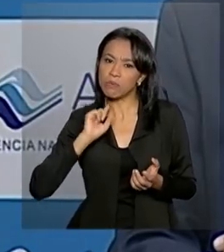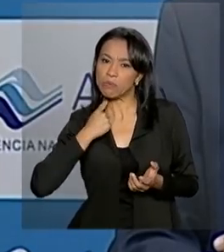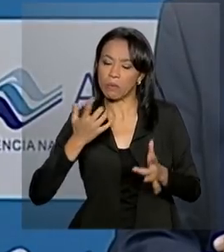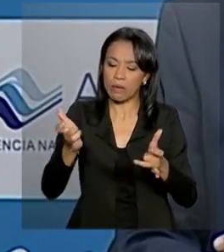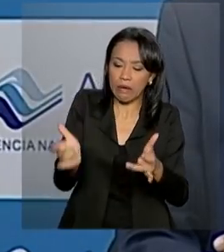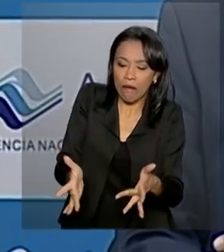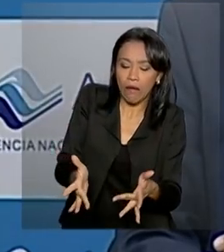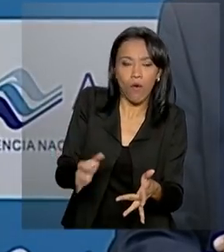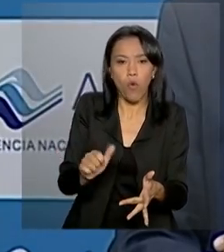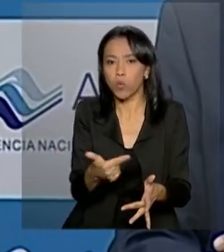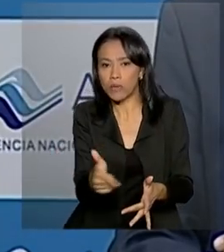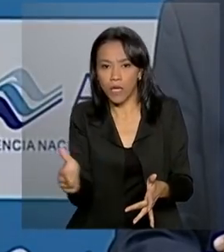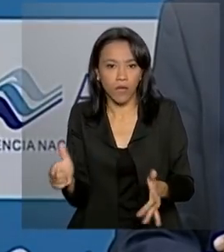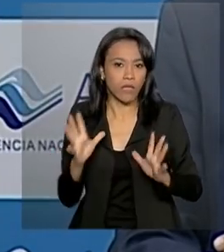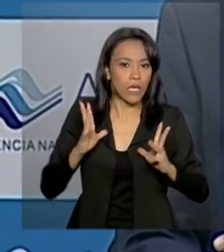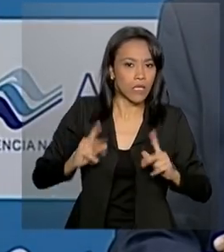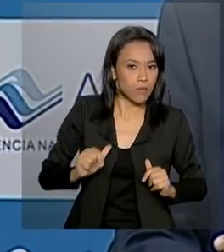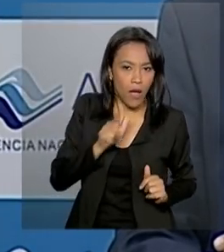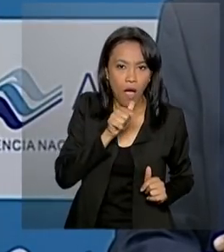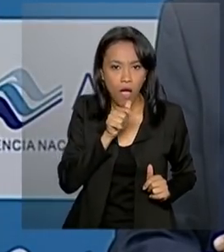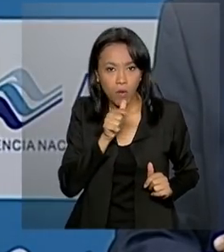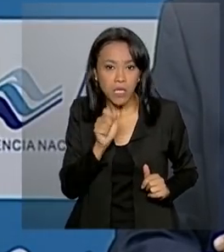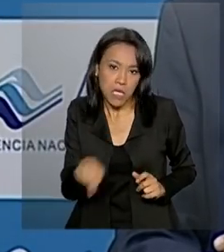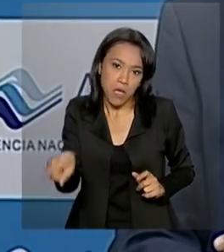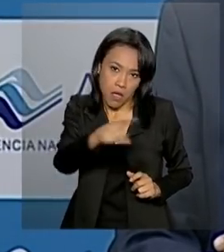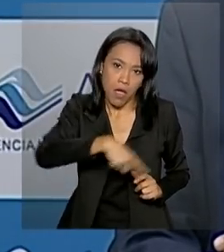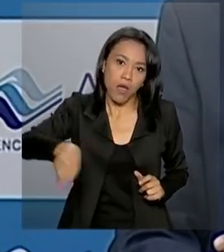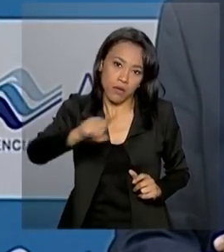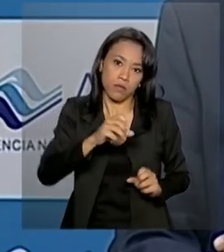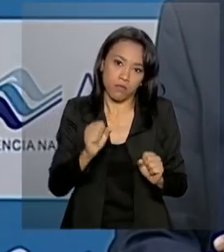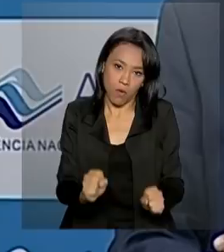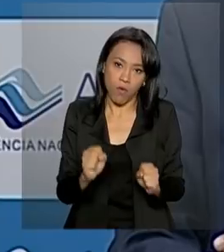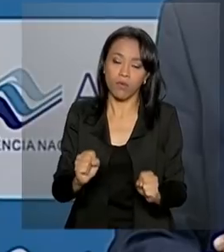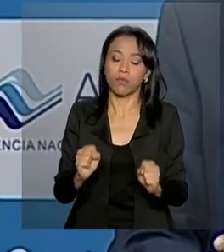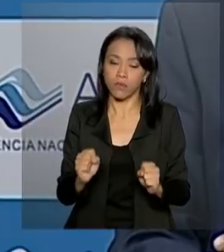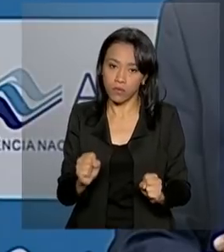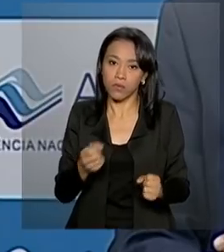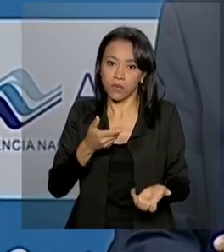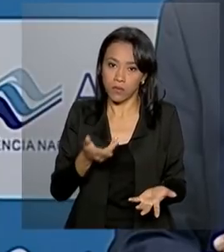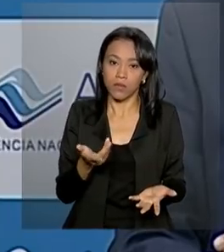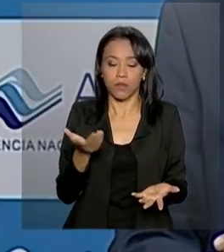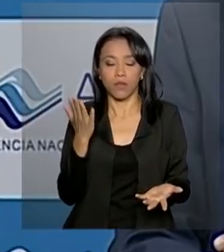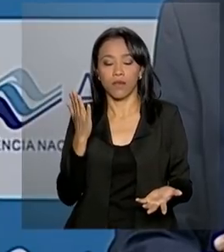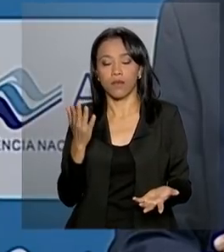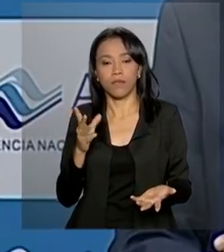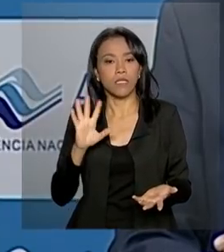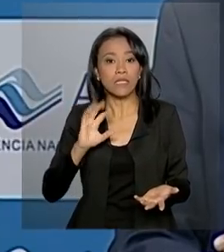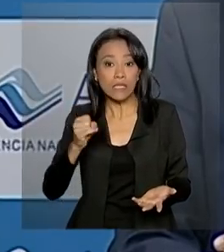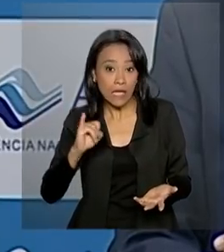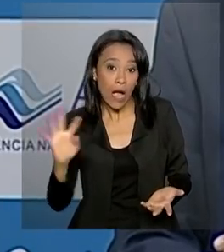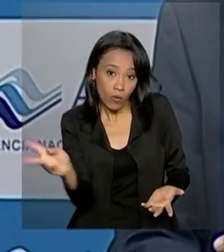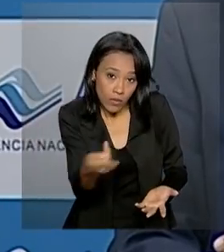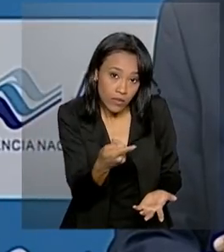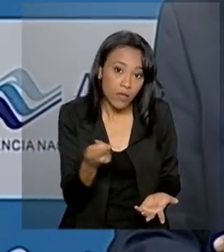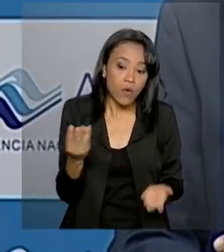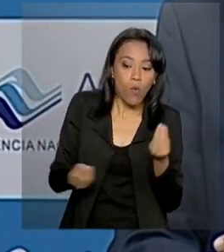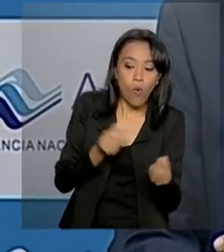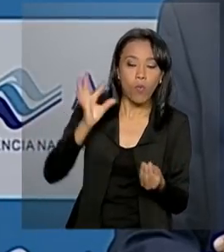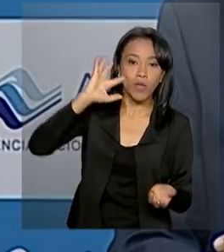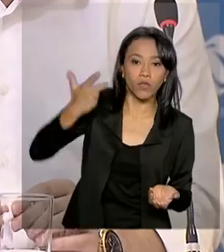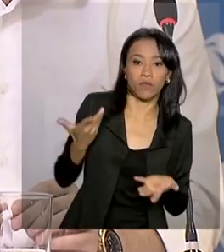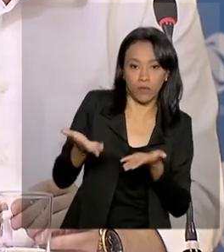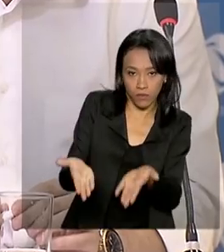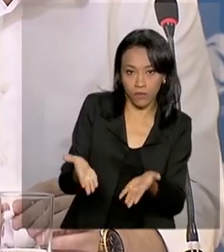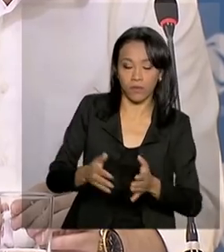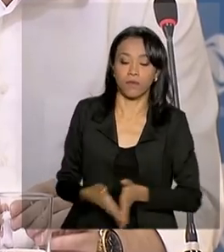contaminação e como está a situação da água para permitir futura captação e tomar todas as providências necessárias para reverter essa